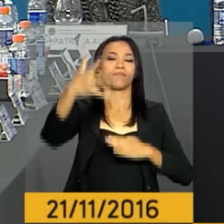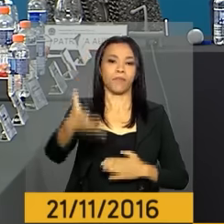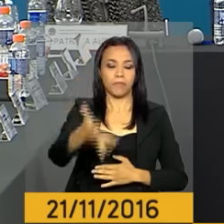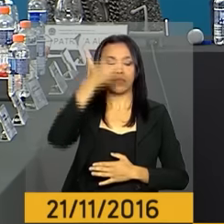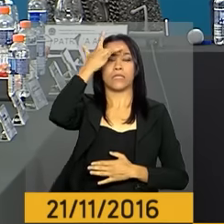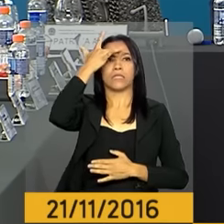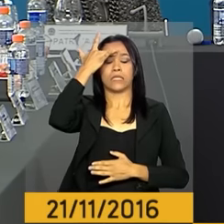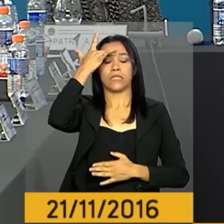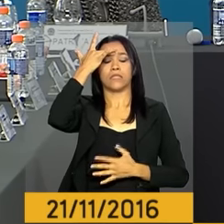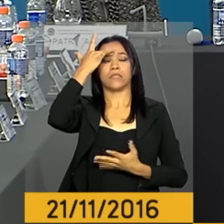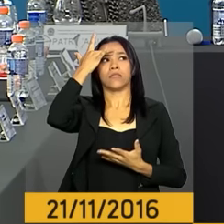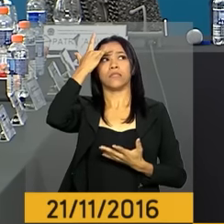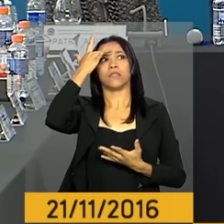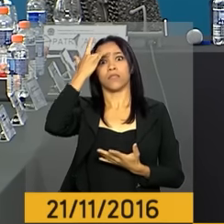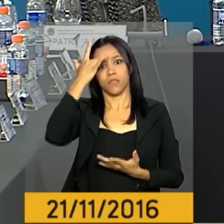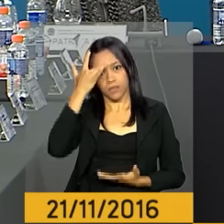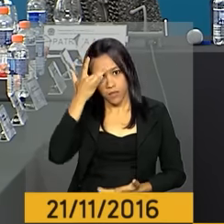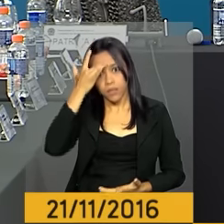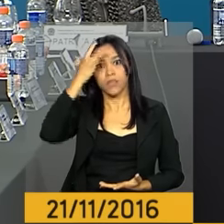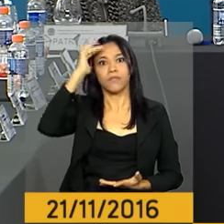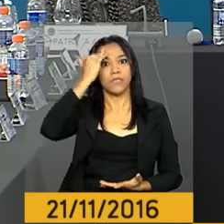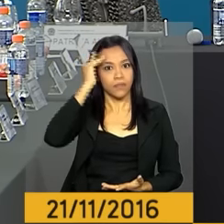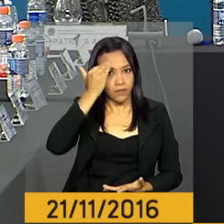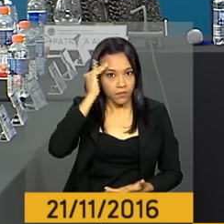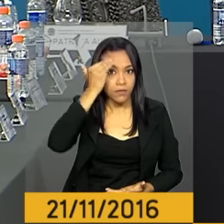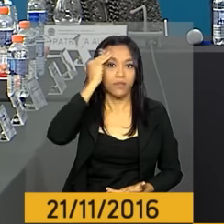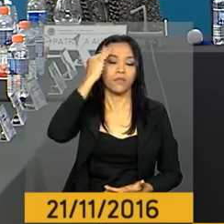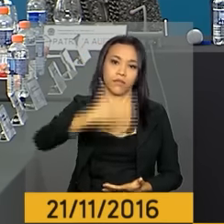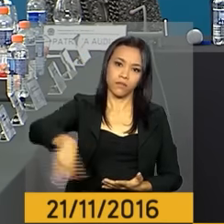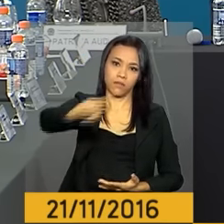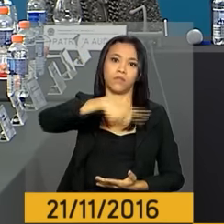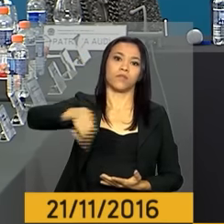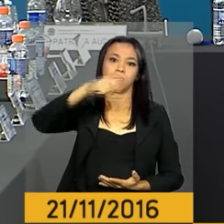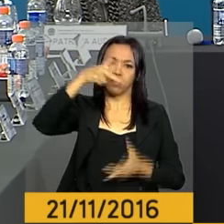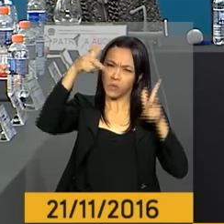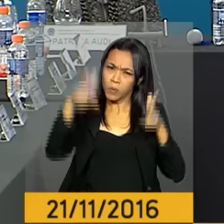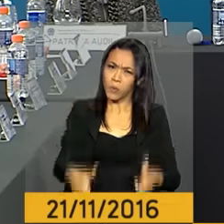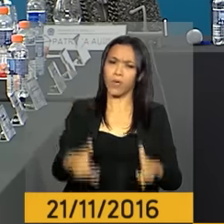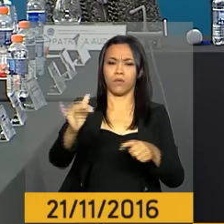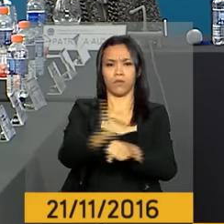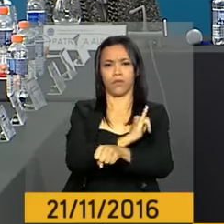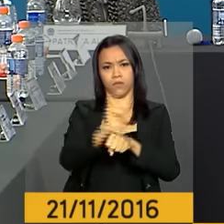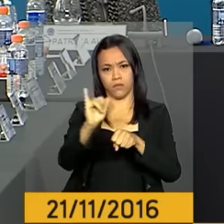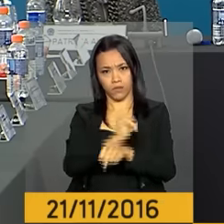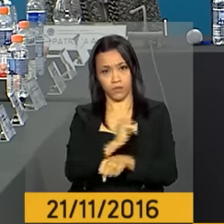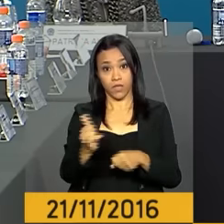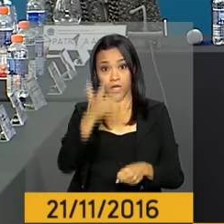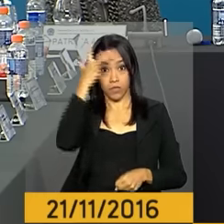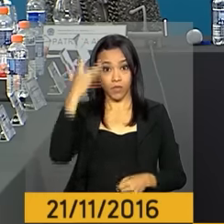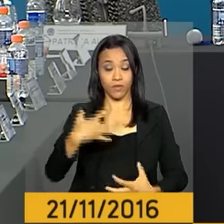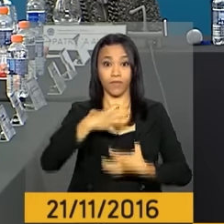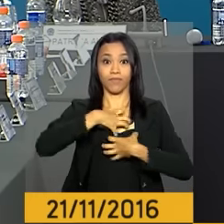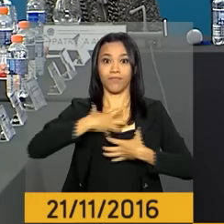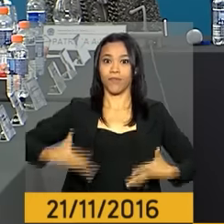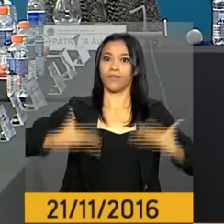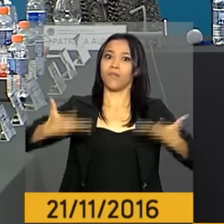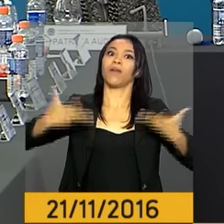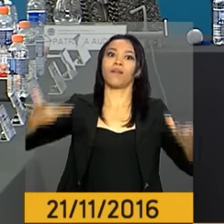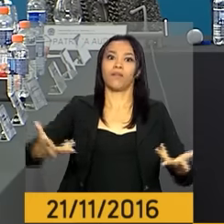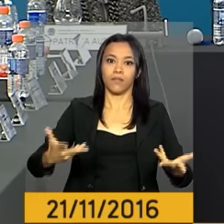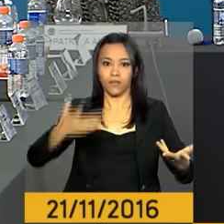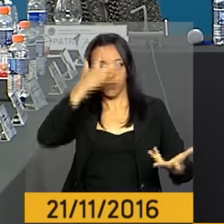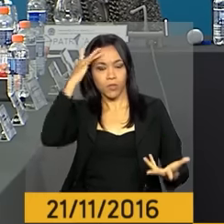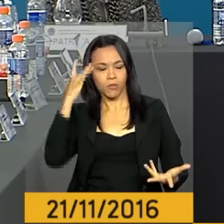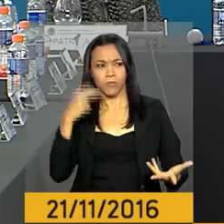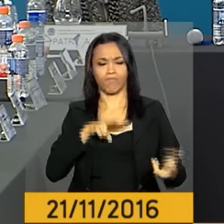vai entrando no corpo, no espírito, na alma, não é? E entrando na alma, na ânima, deixa as pessoas animadas. As pessoas começam